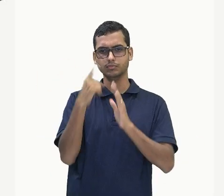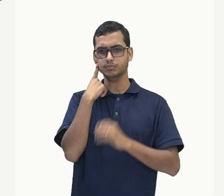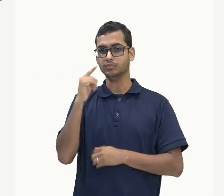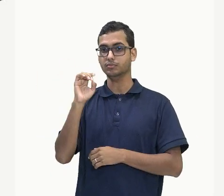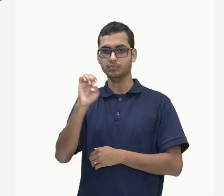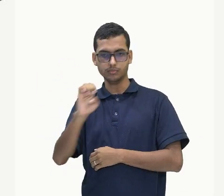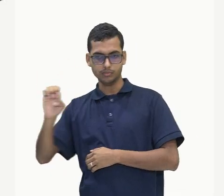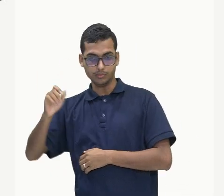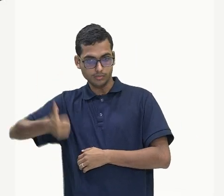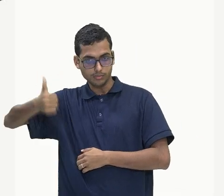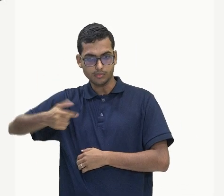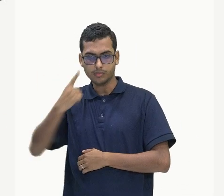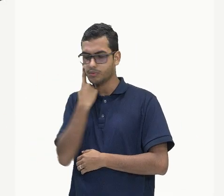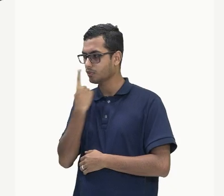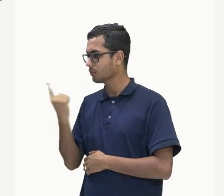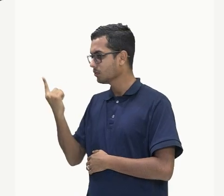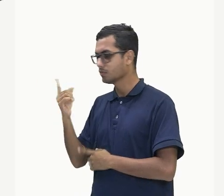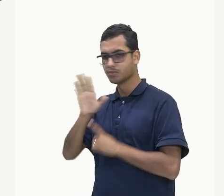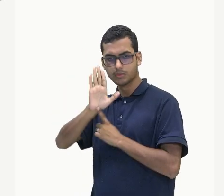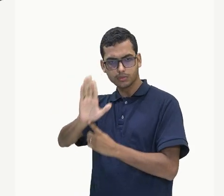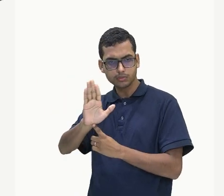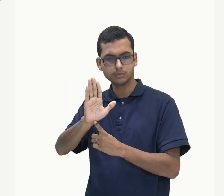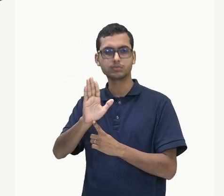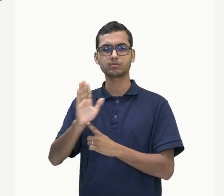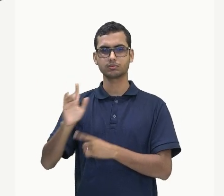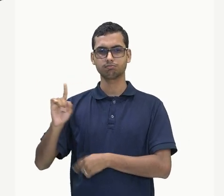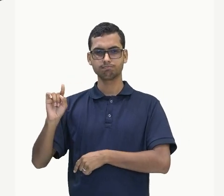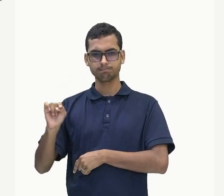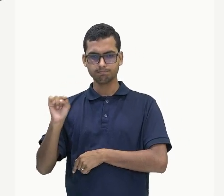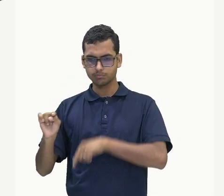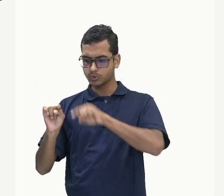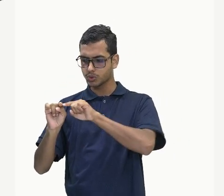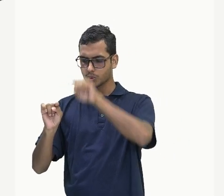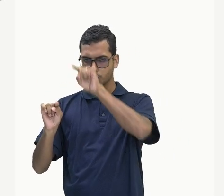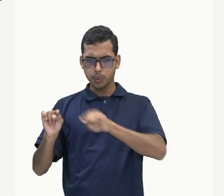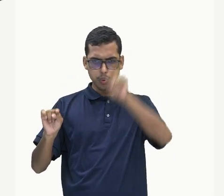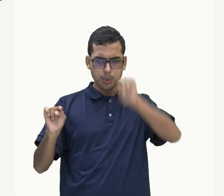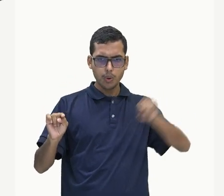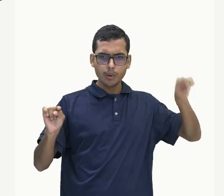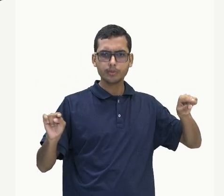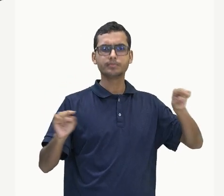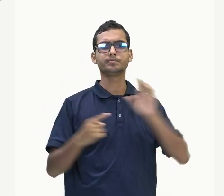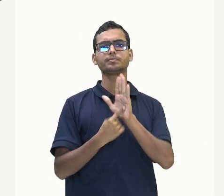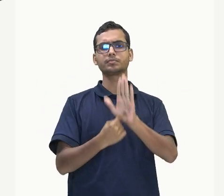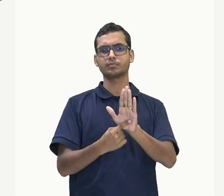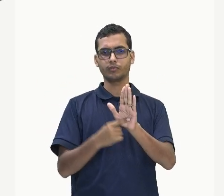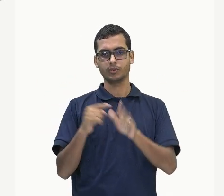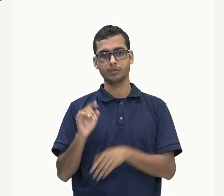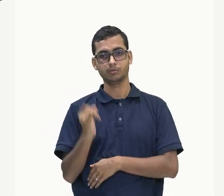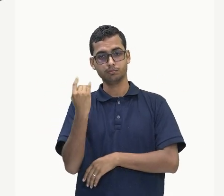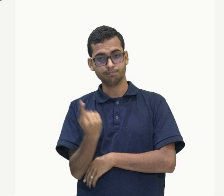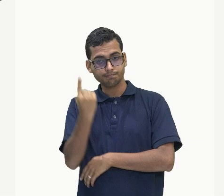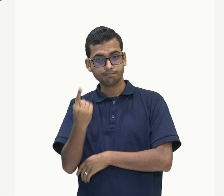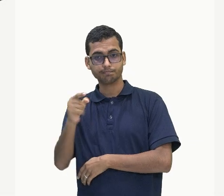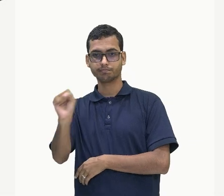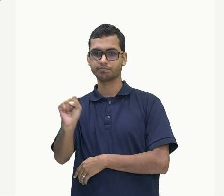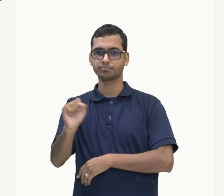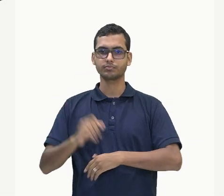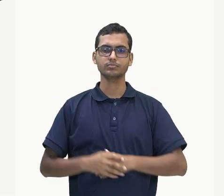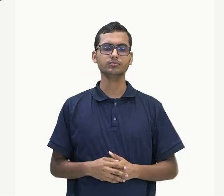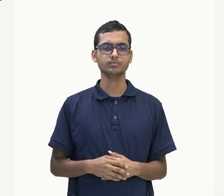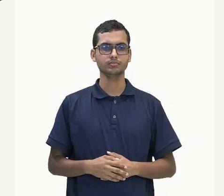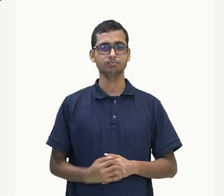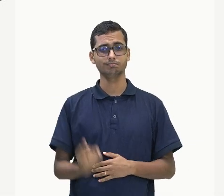esquerdo. Percebam que ela tem uma reta horizontal aqui marcando o tempo. E vamos determinar esse tempo como 1 segundo. Então, observem que